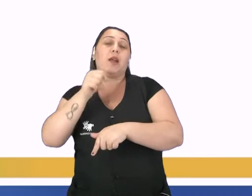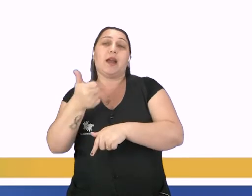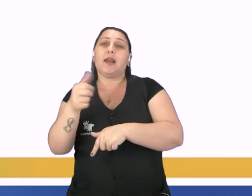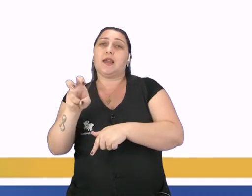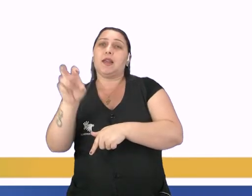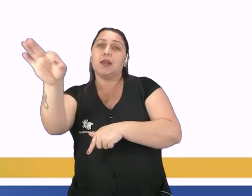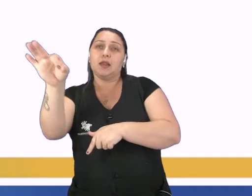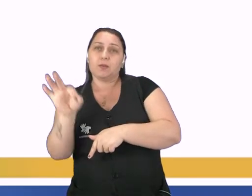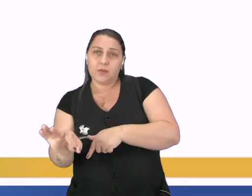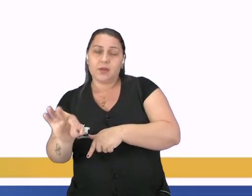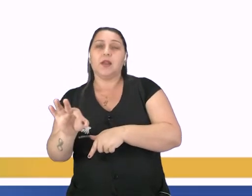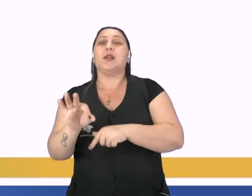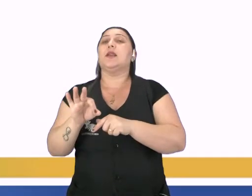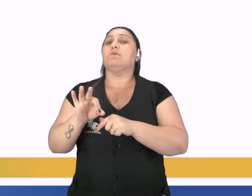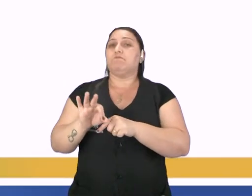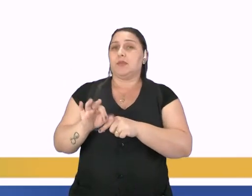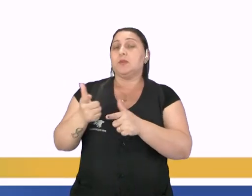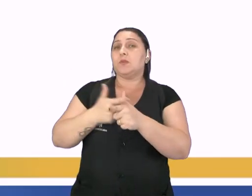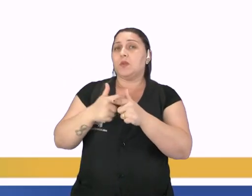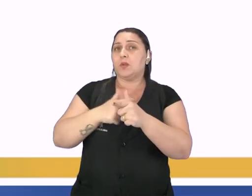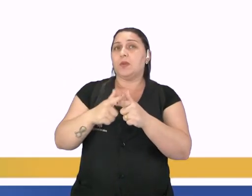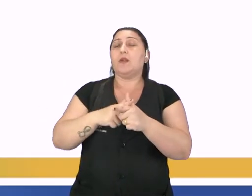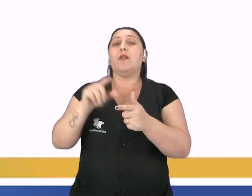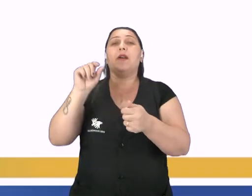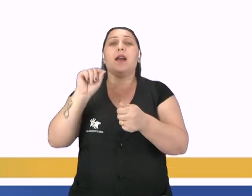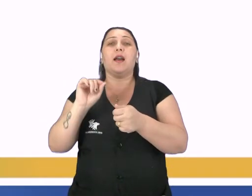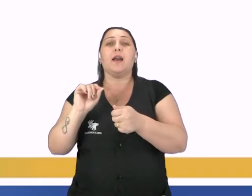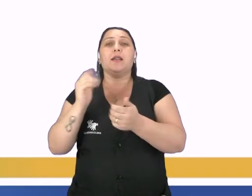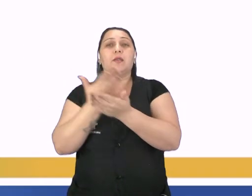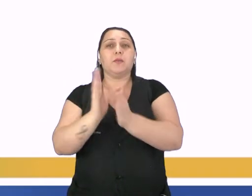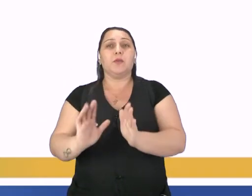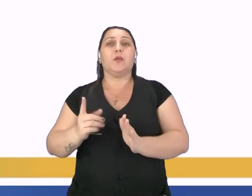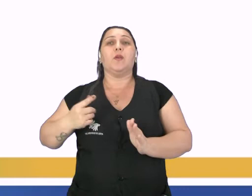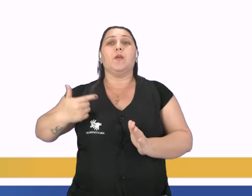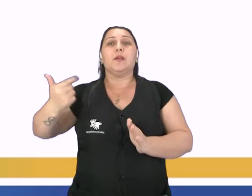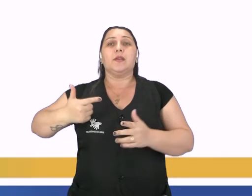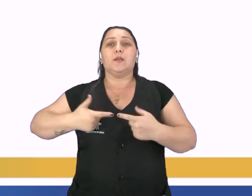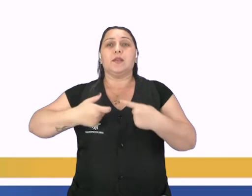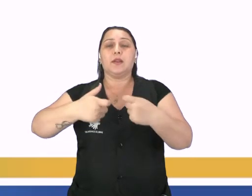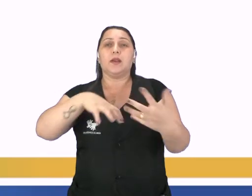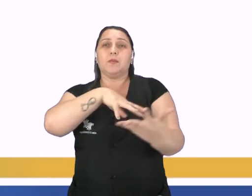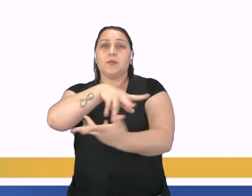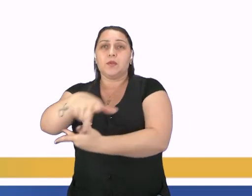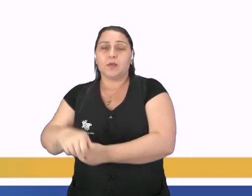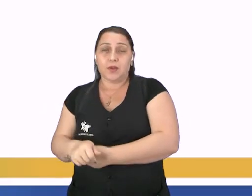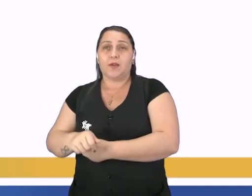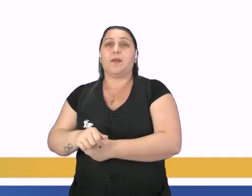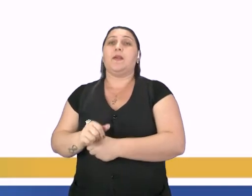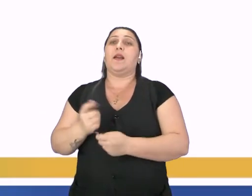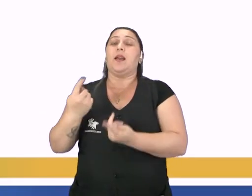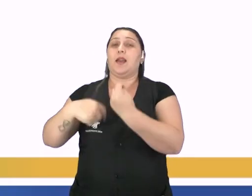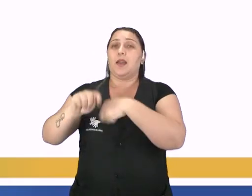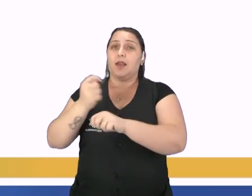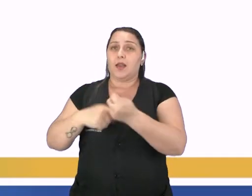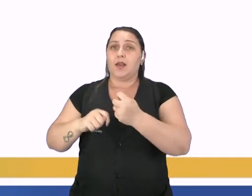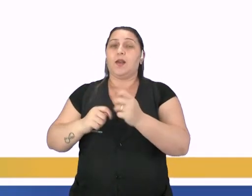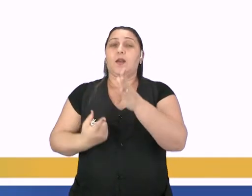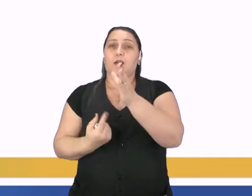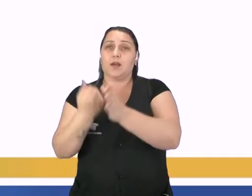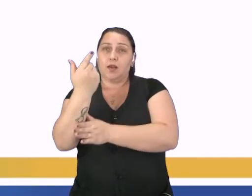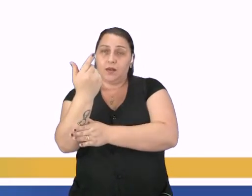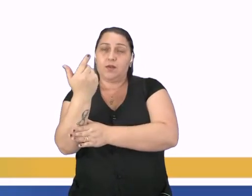15%. Essa situação foi finalmente resolvida com a Segunda Guerra Mundial, quando a economia capitalista mundial se